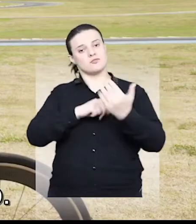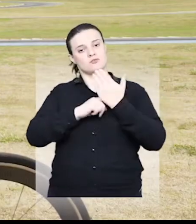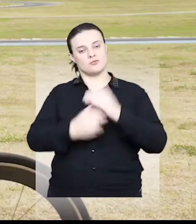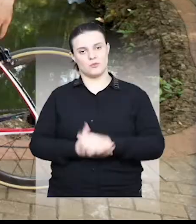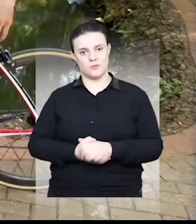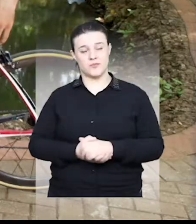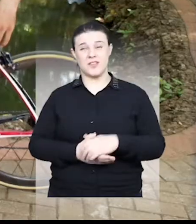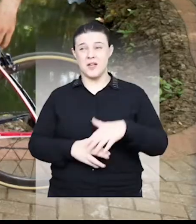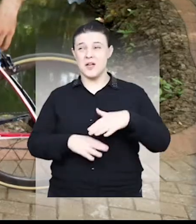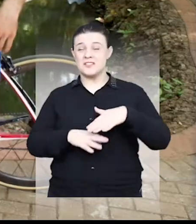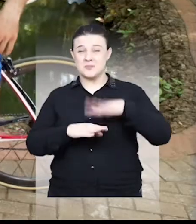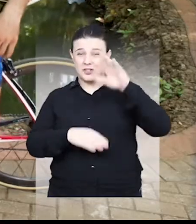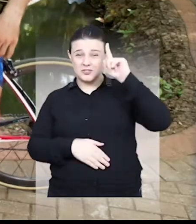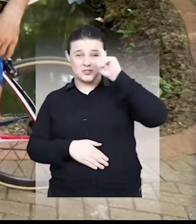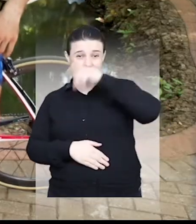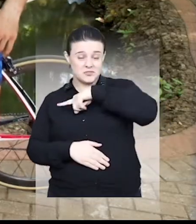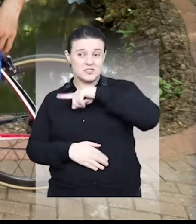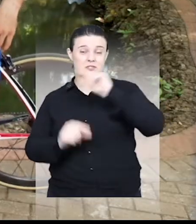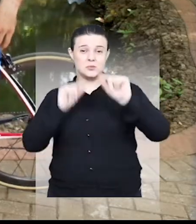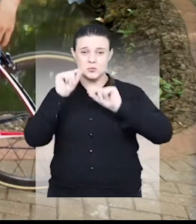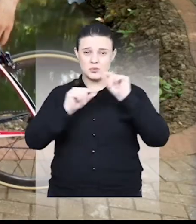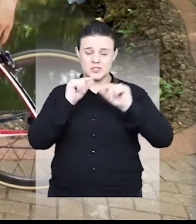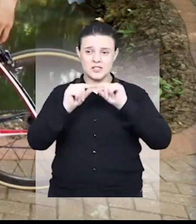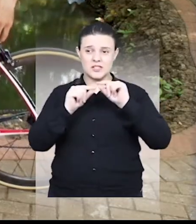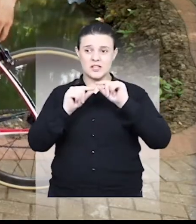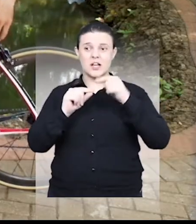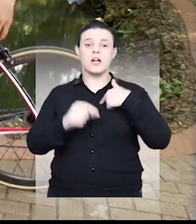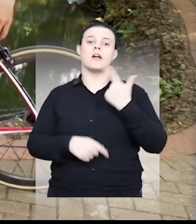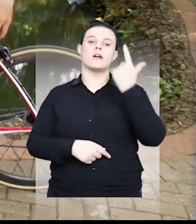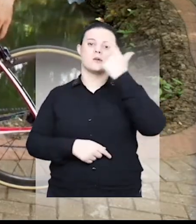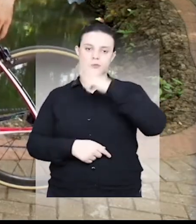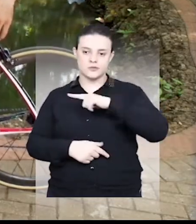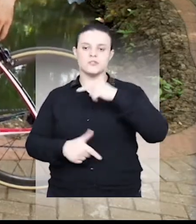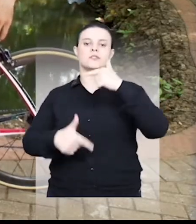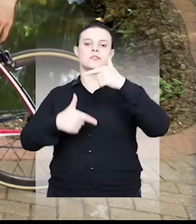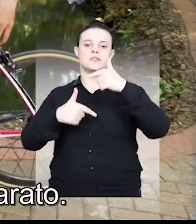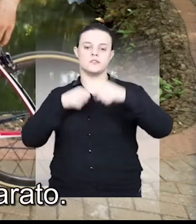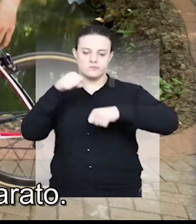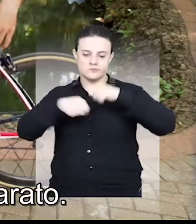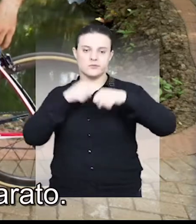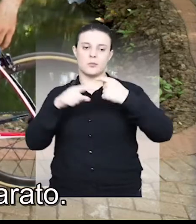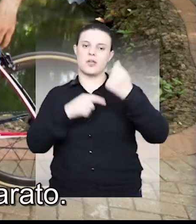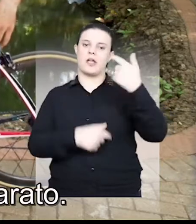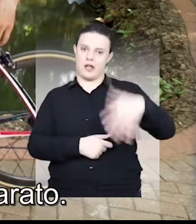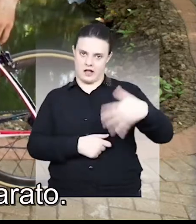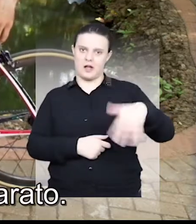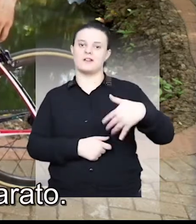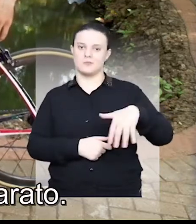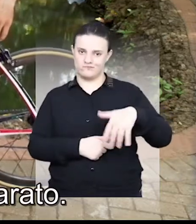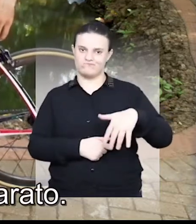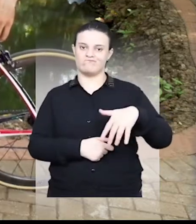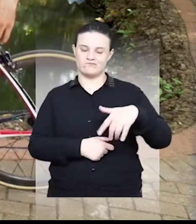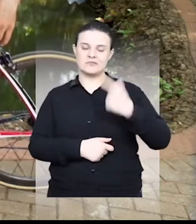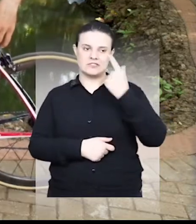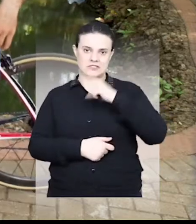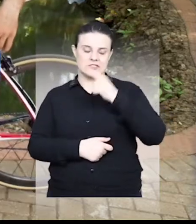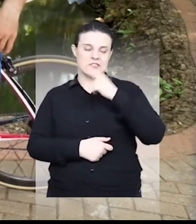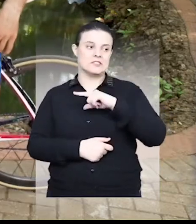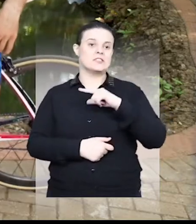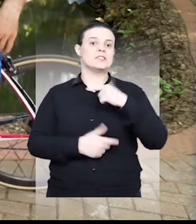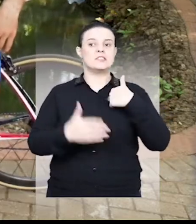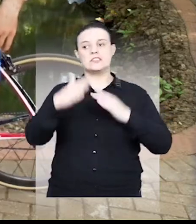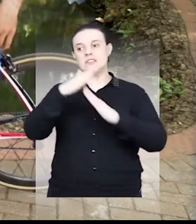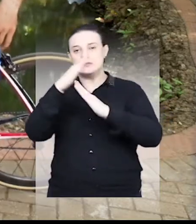proporcionou isso. A maior dificuldade em si é se manter no esporte, porque o ciclismo não é um esporte barato, mas